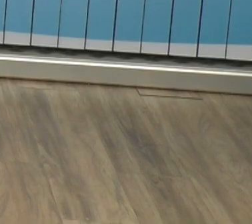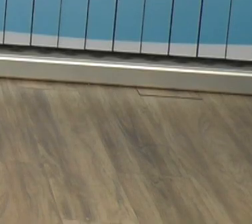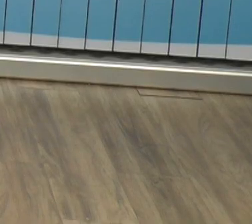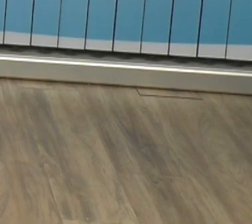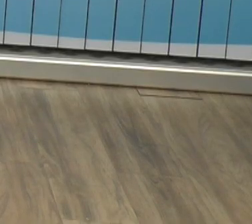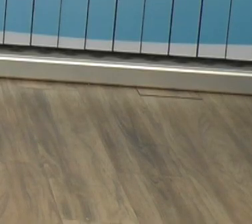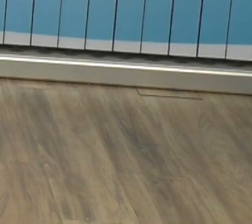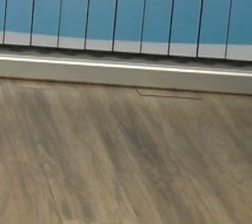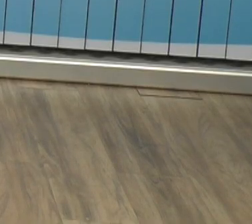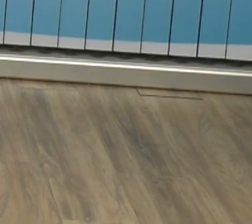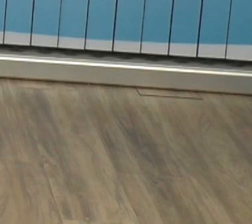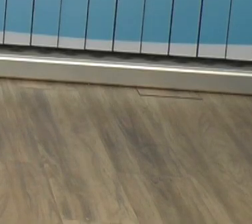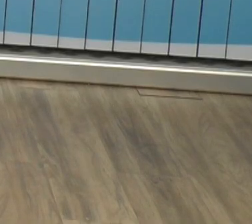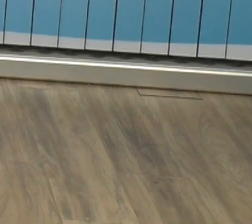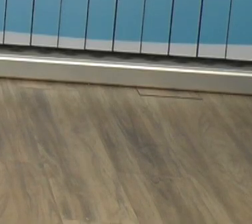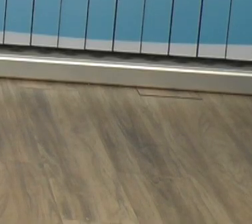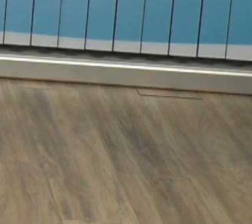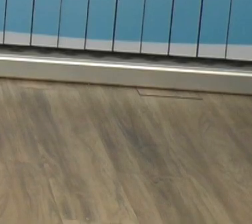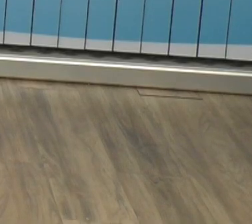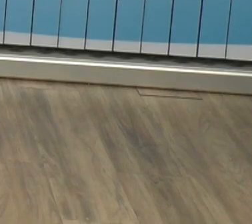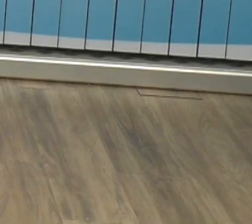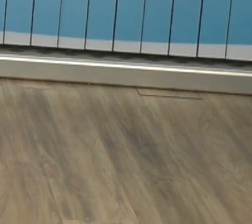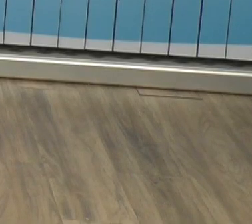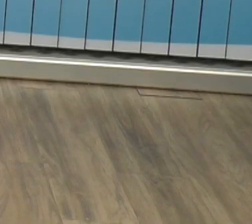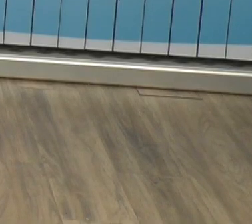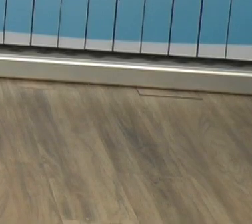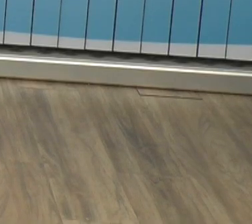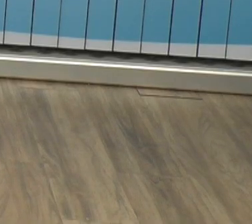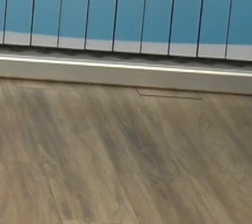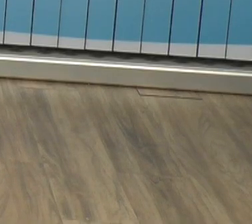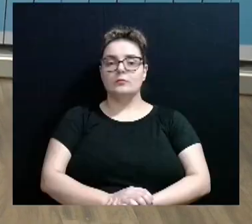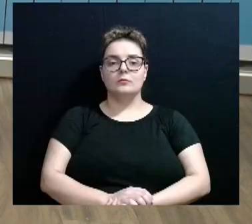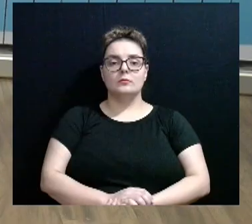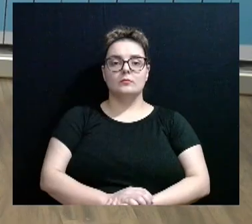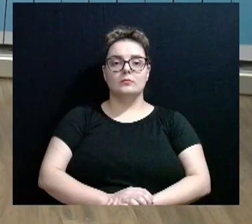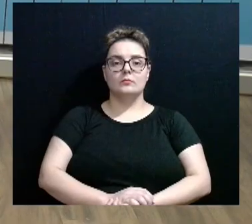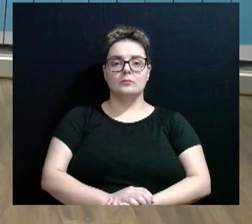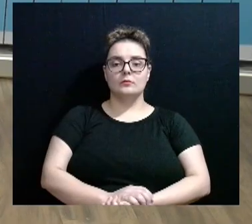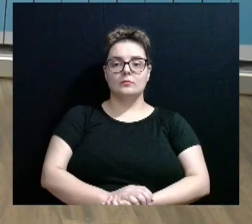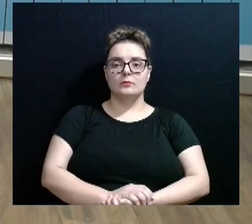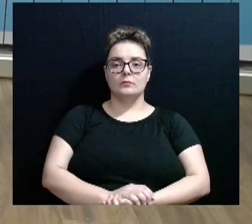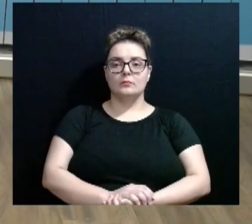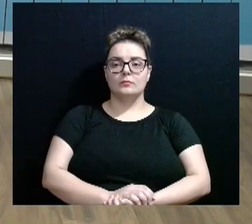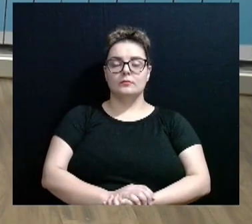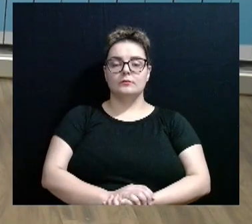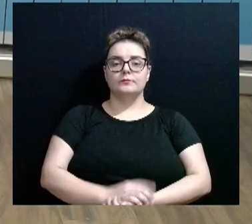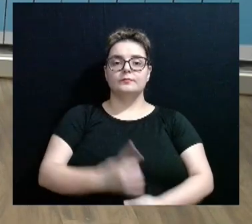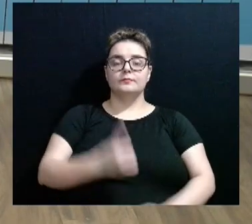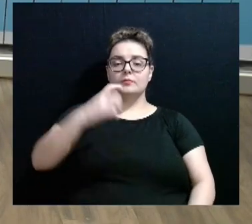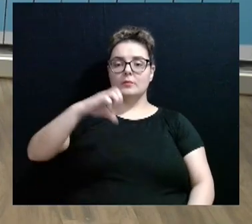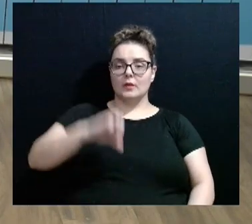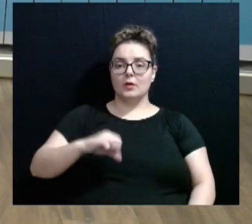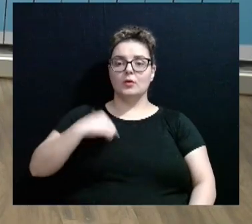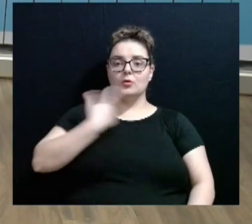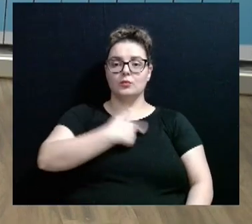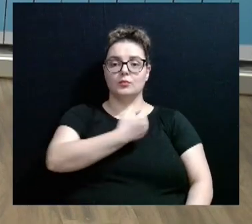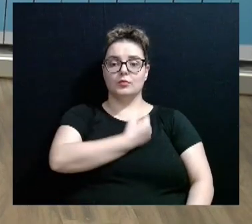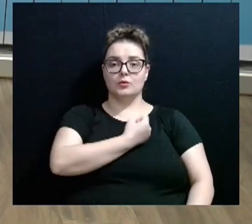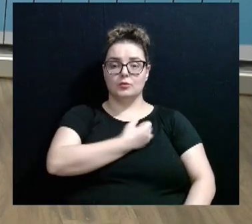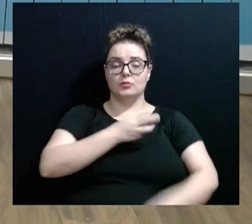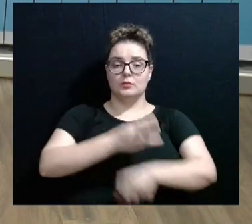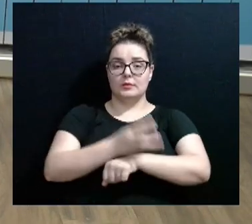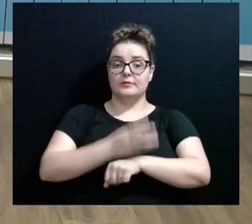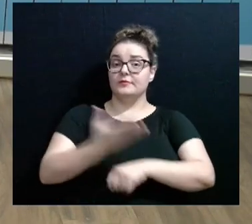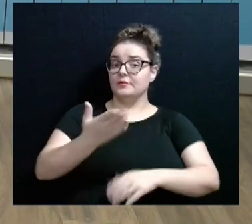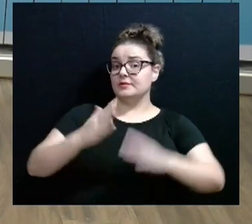e participe. Mande a sua mensagem para o número do nosso WhatsApp, 19 é o nosso DDD. Para você que é de Campinas